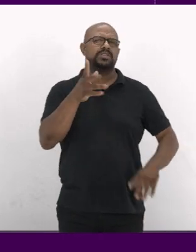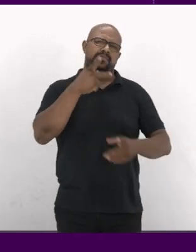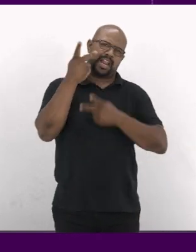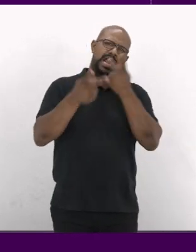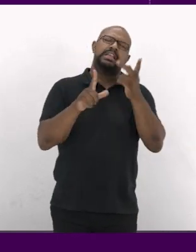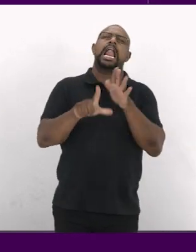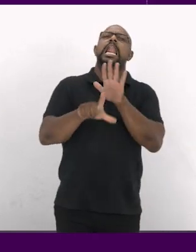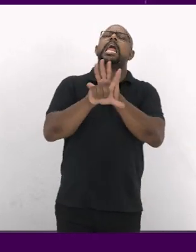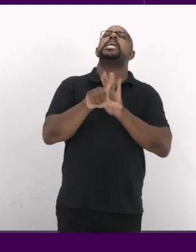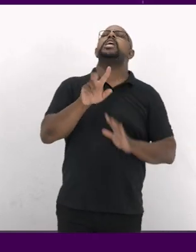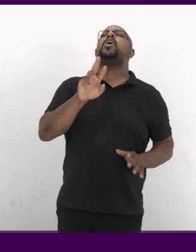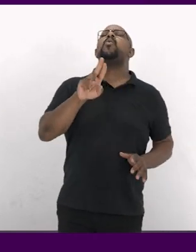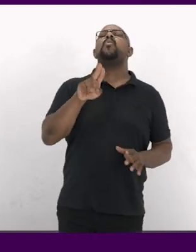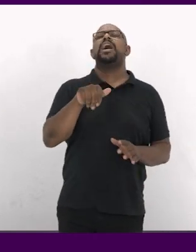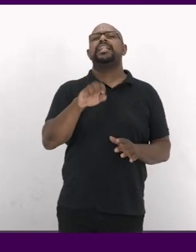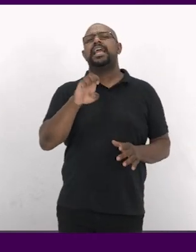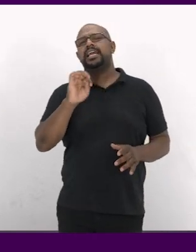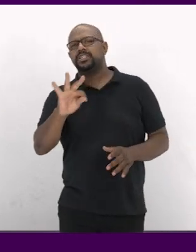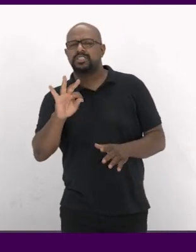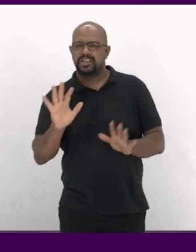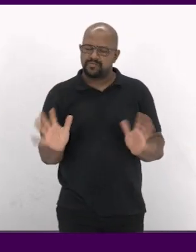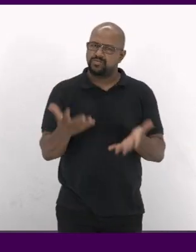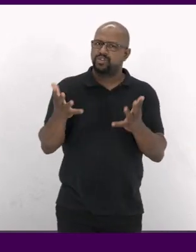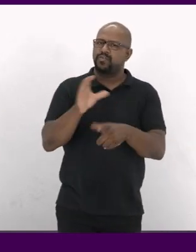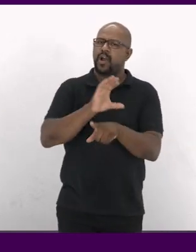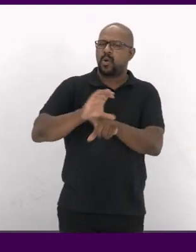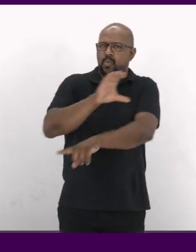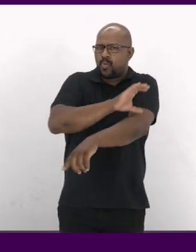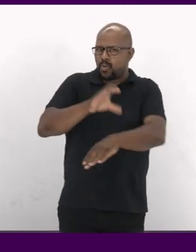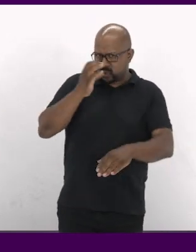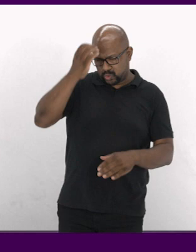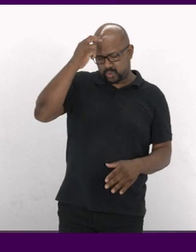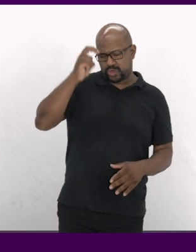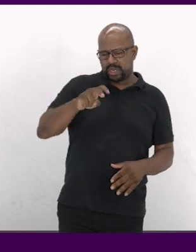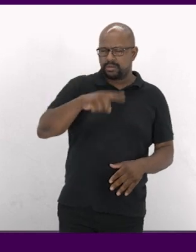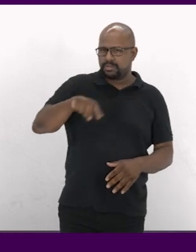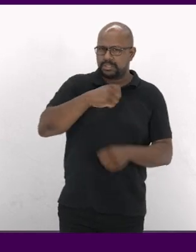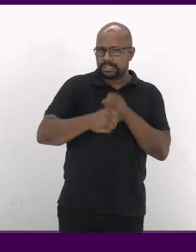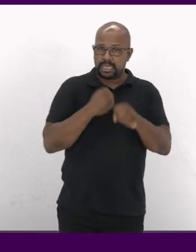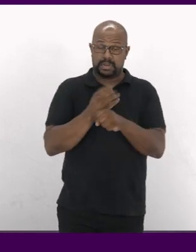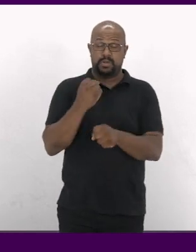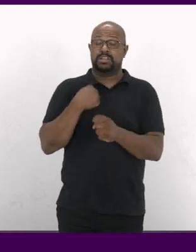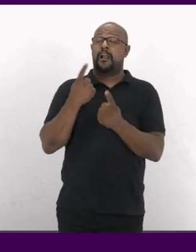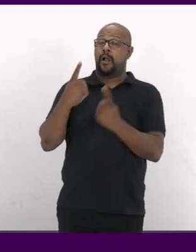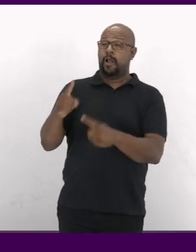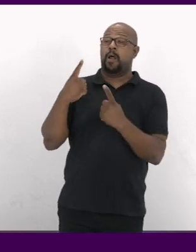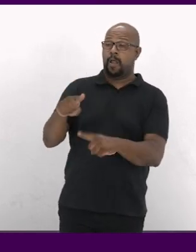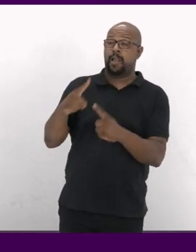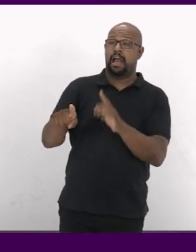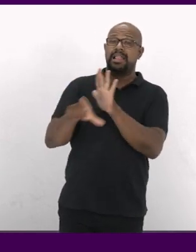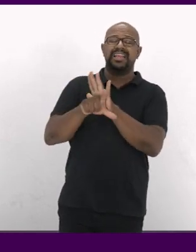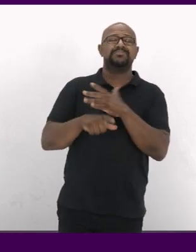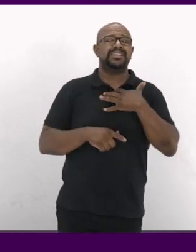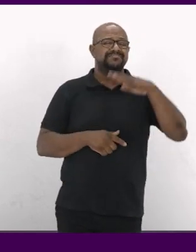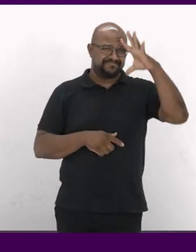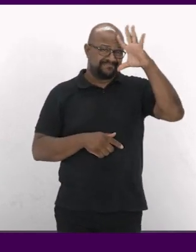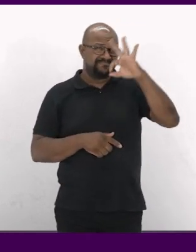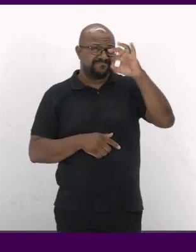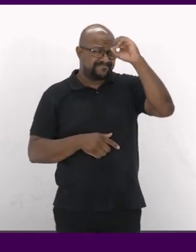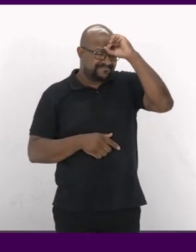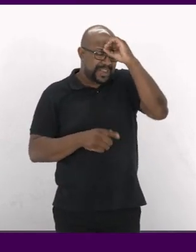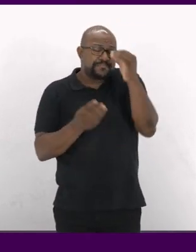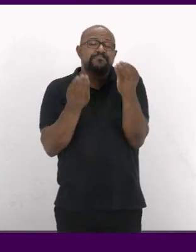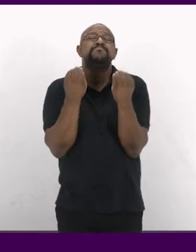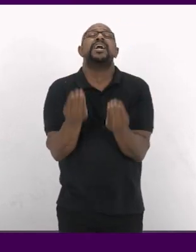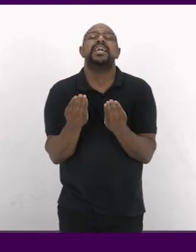tem falado da Lei Rouanet e da política de fomento à cultura em geral nos últimos anos. E muita gente atacando a lei sem entender de fato